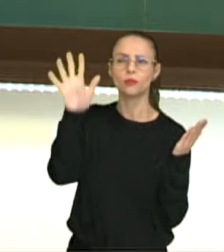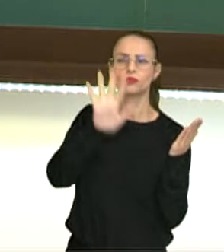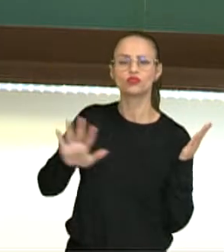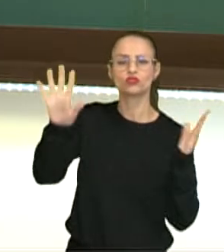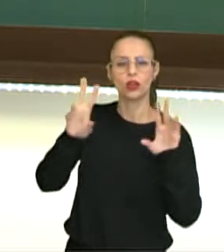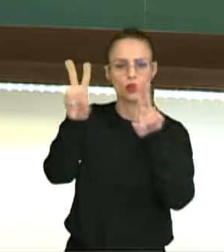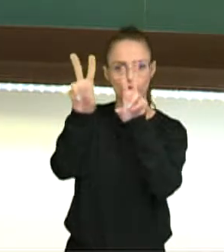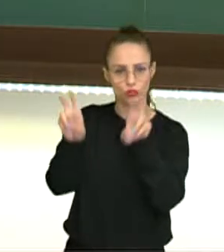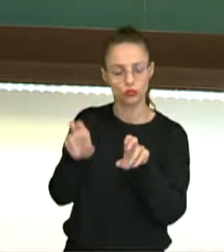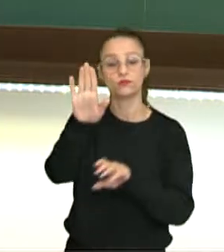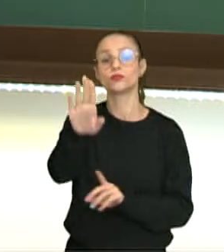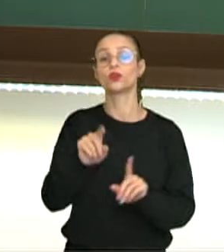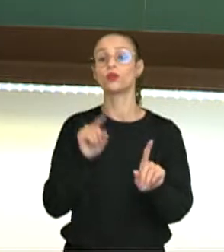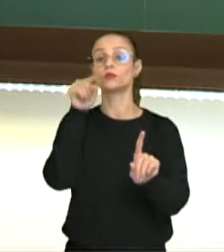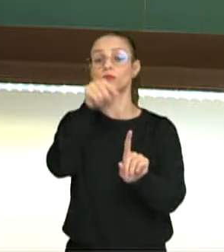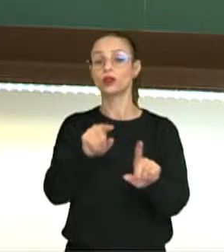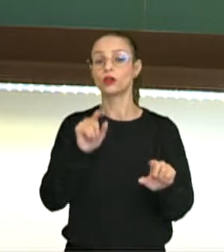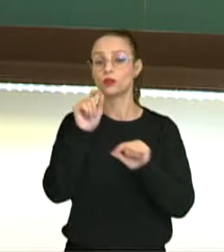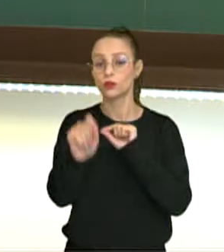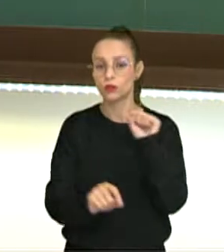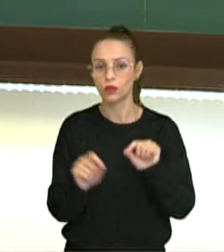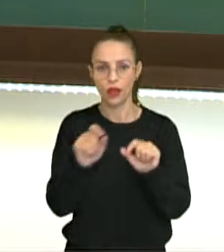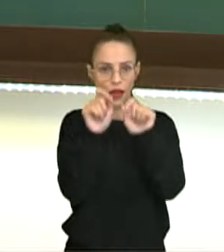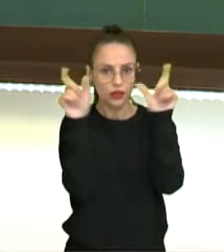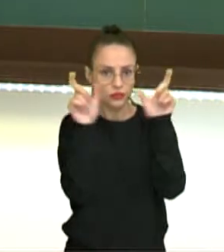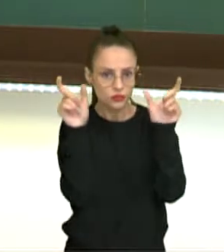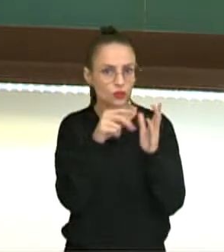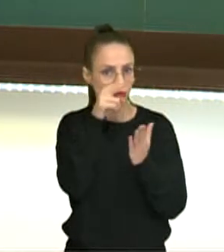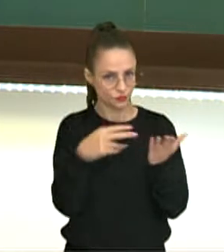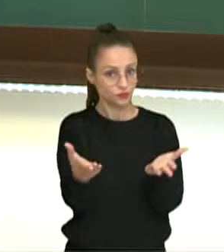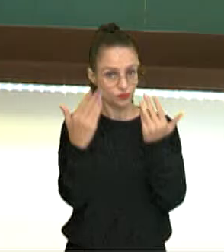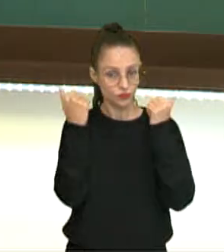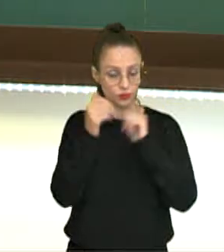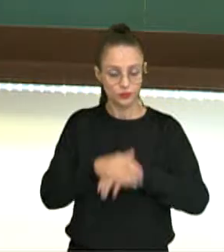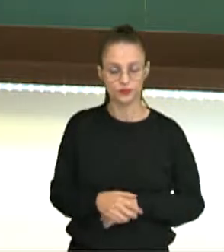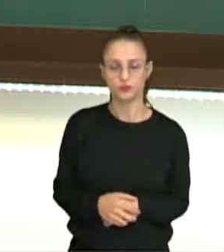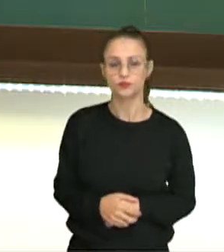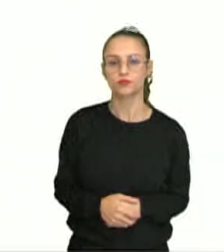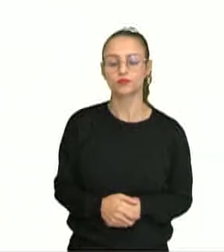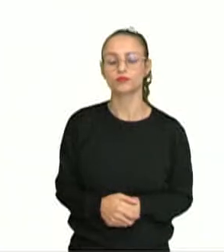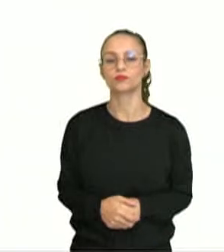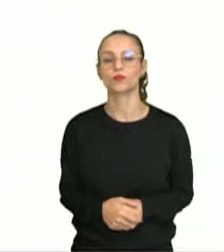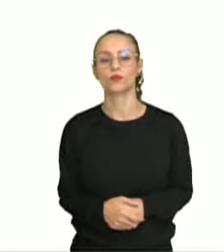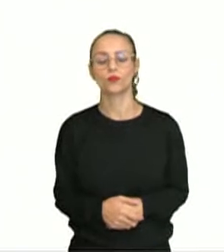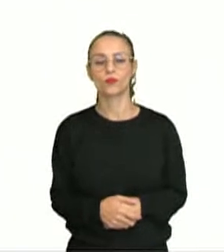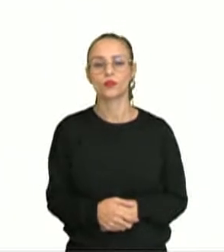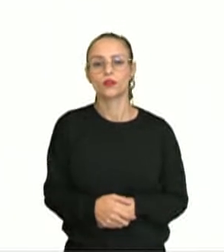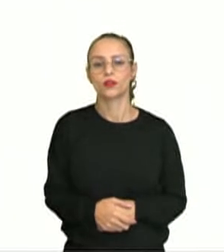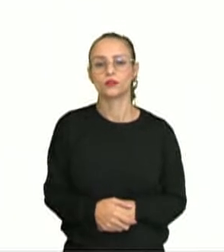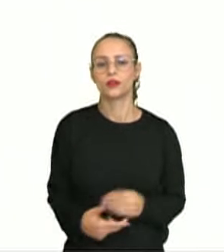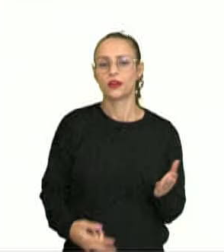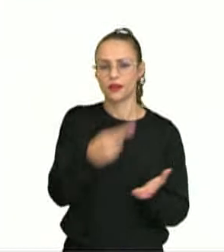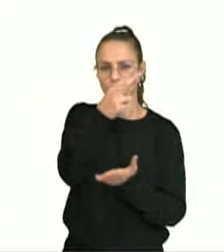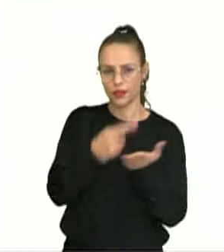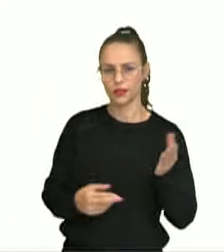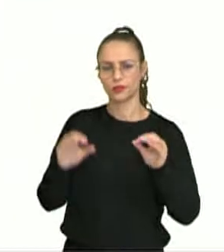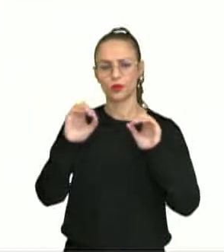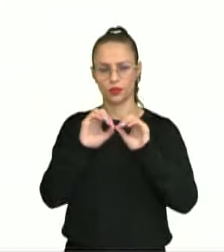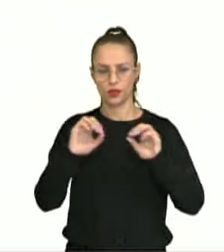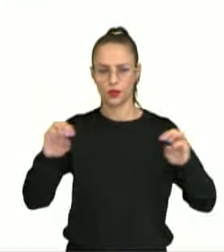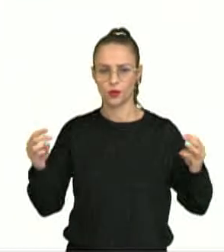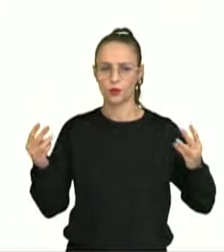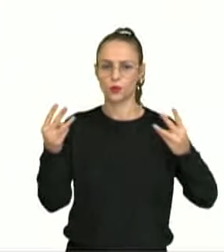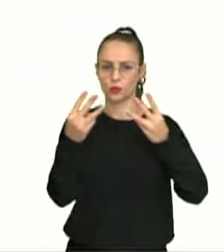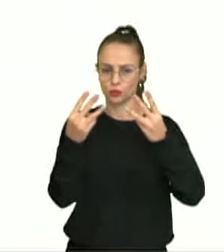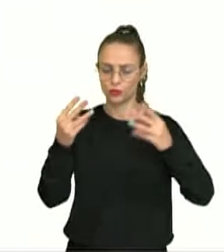nosso objetivo é ler aqui atentamente. Vamos lá? Os relatórios das Organizações das Nações